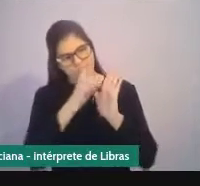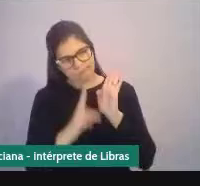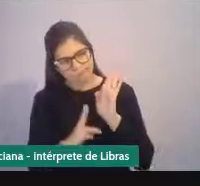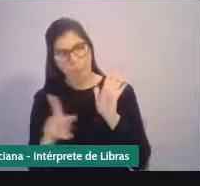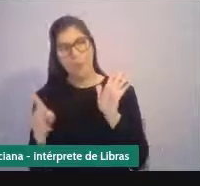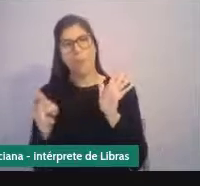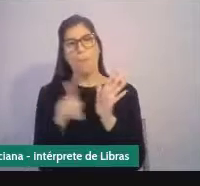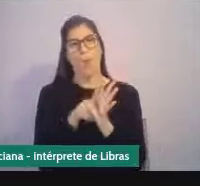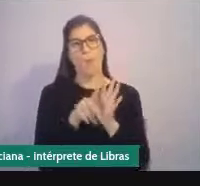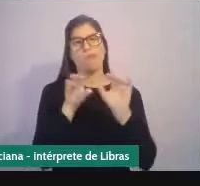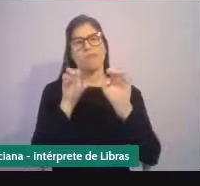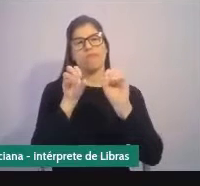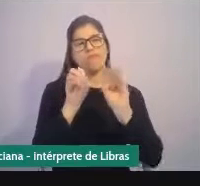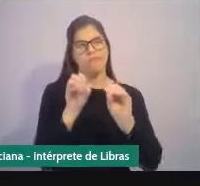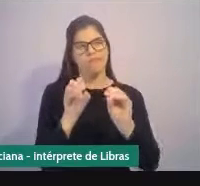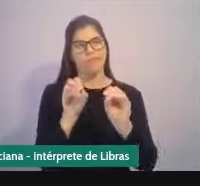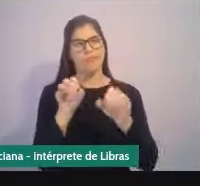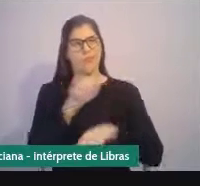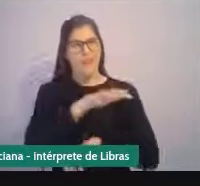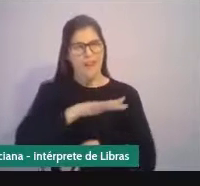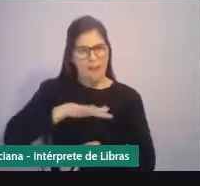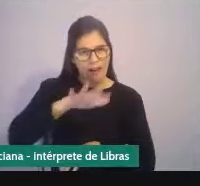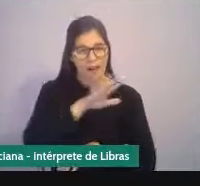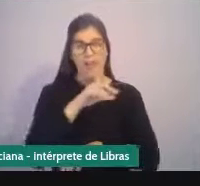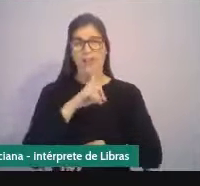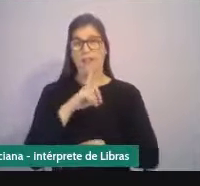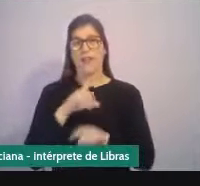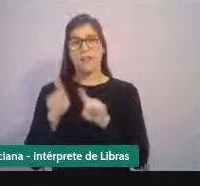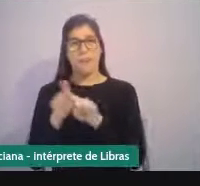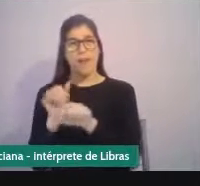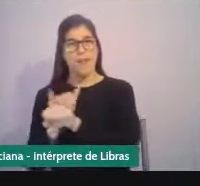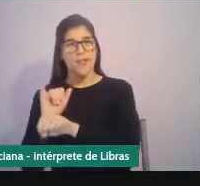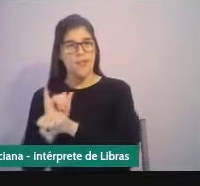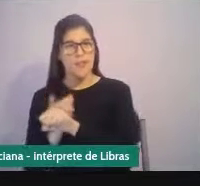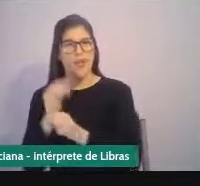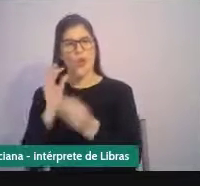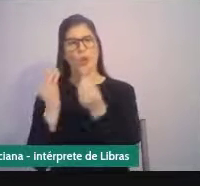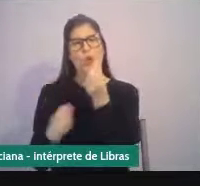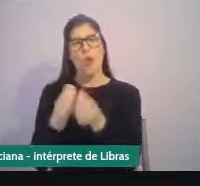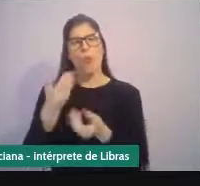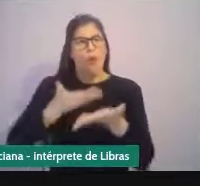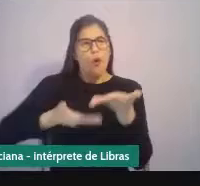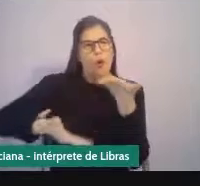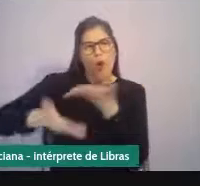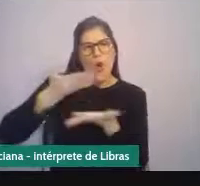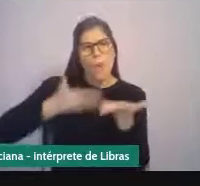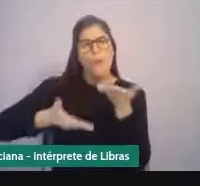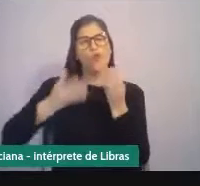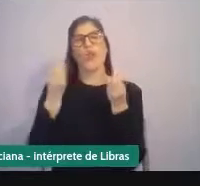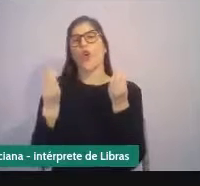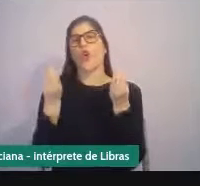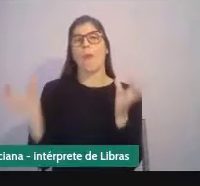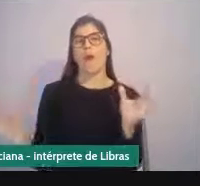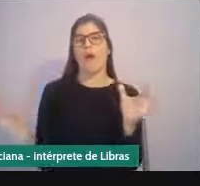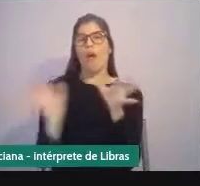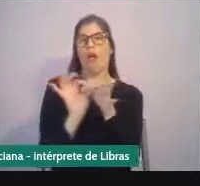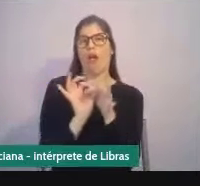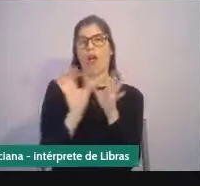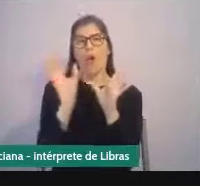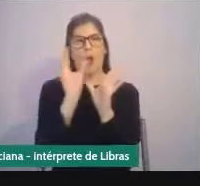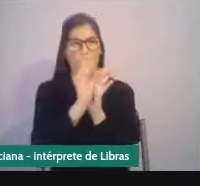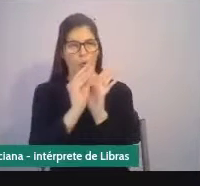das suas áreas. Nós buscamos estratégias, então, de compartilhar, de reunir, de integrar esses